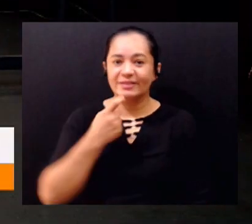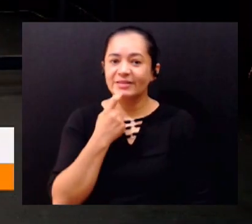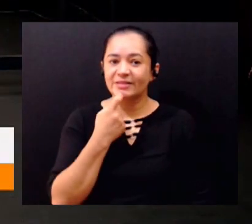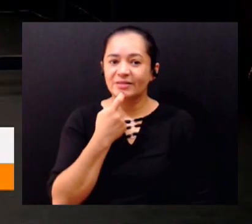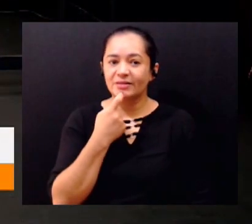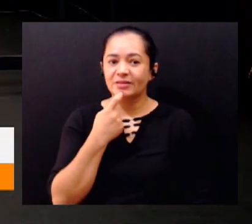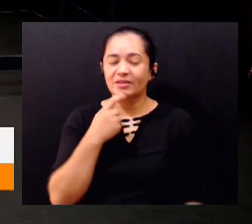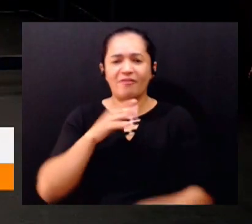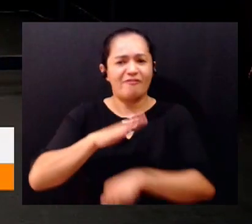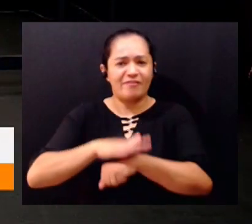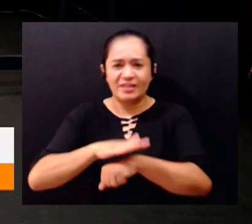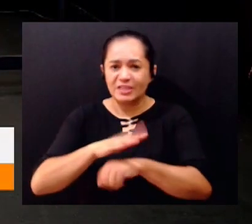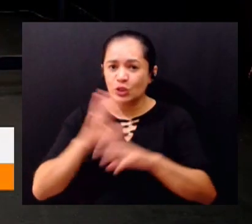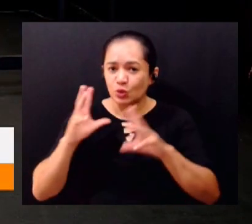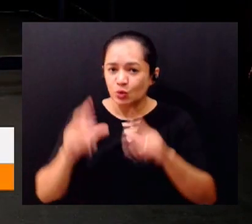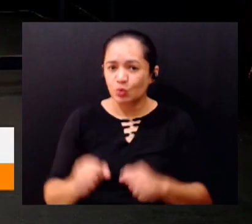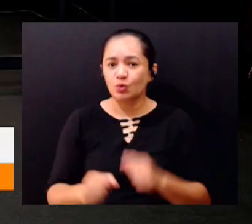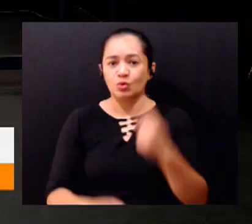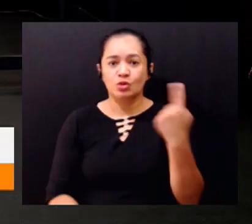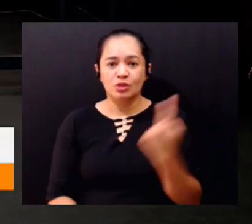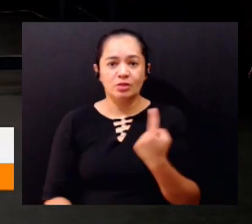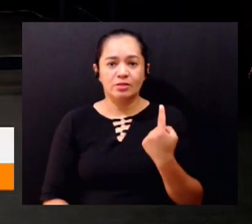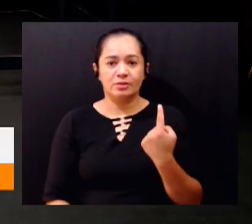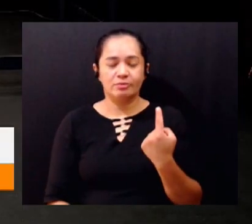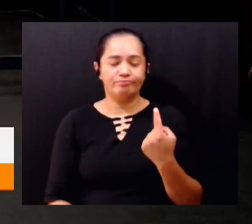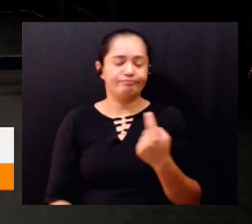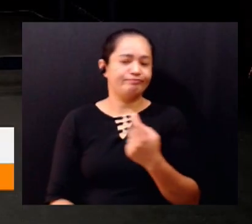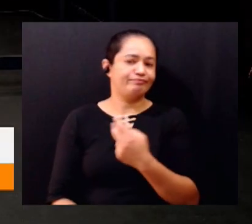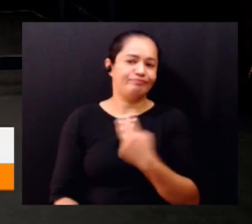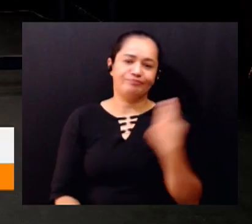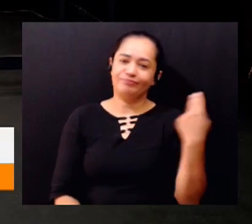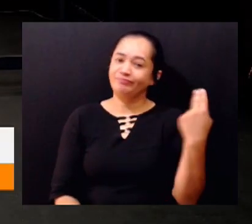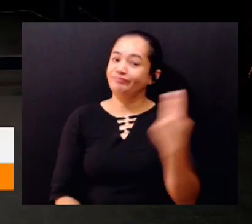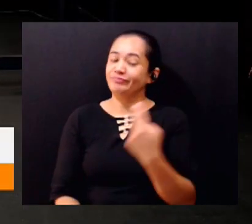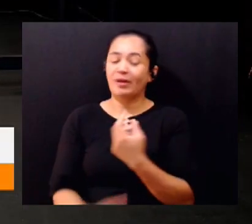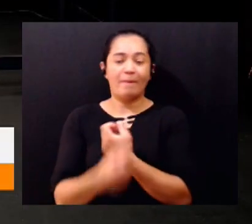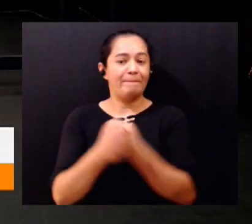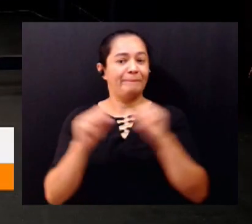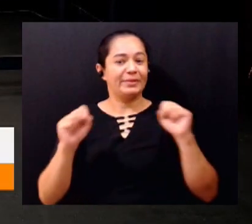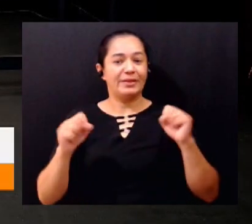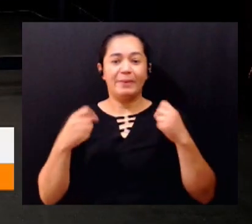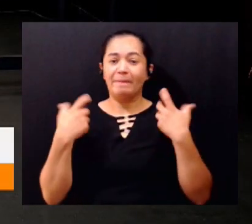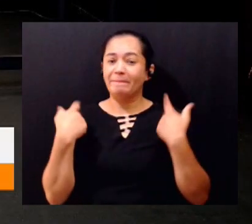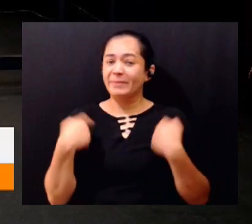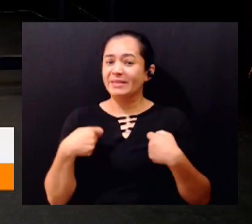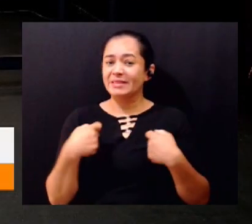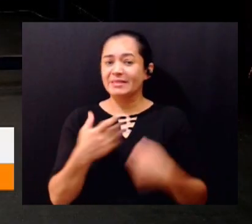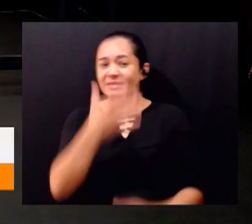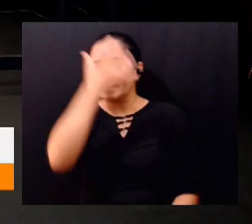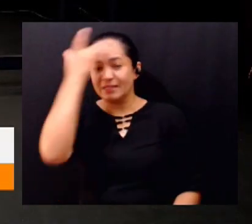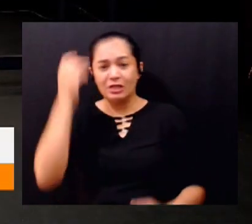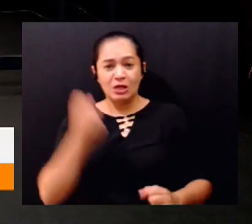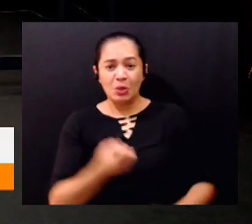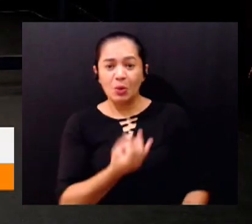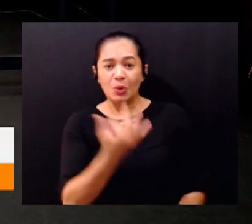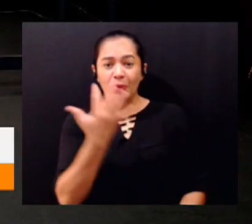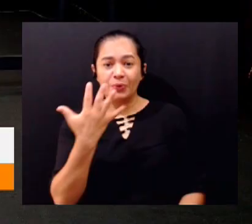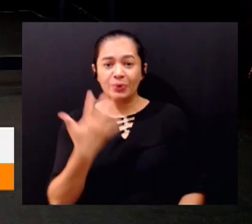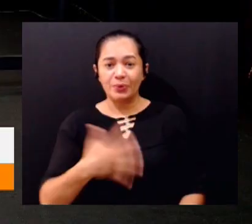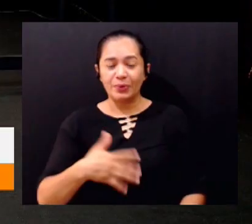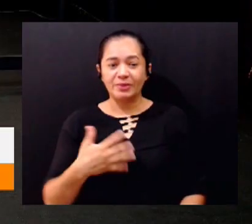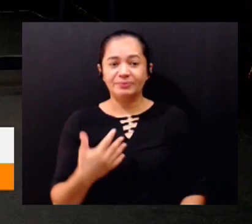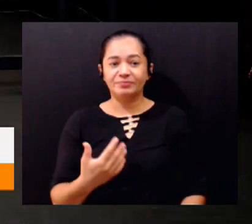sozinho. Você vê que o Bira falou, quando fazia os Trapalhões, quanta gente envolvida, né? Tudo setorizado, né, Bira? É que no meu caso, como independente,